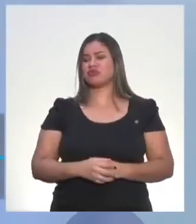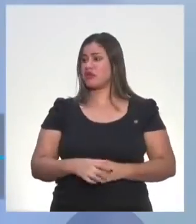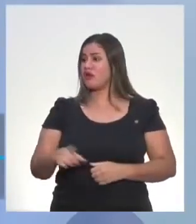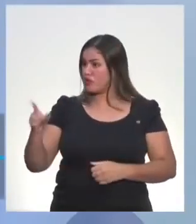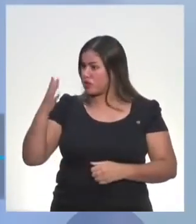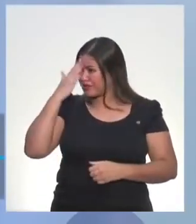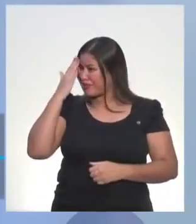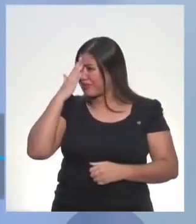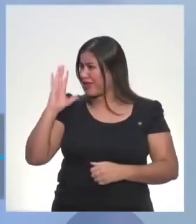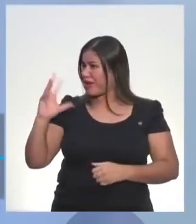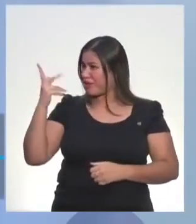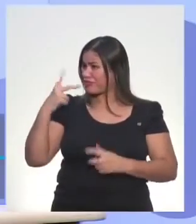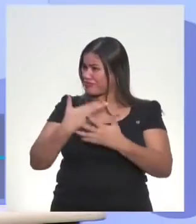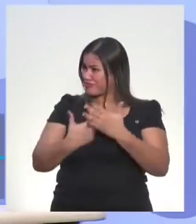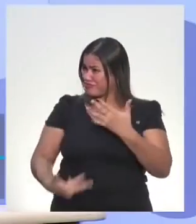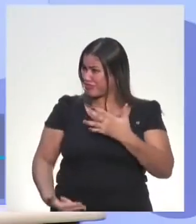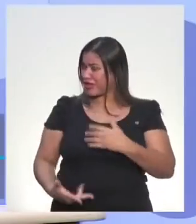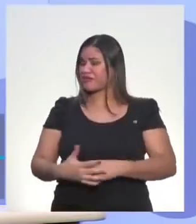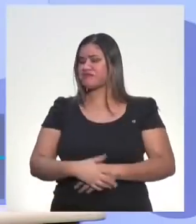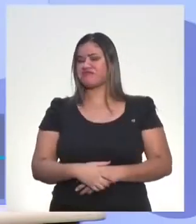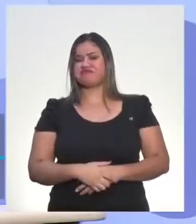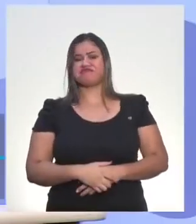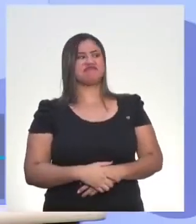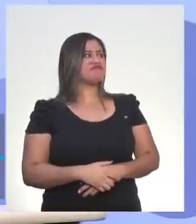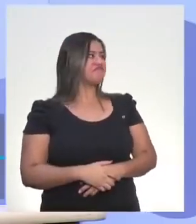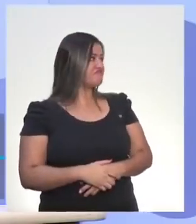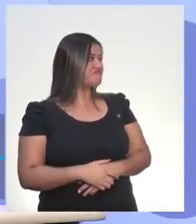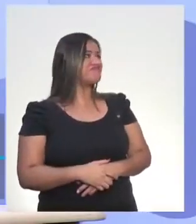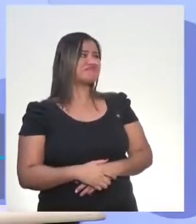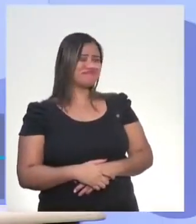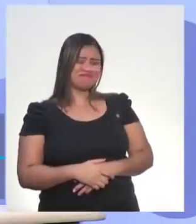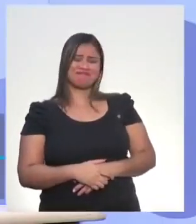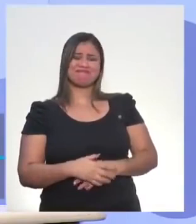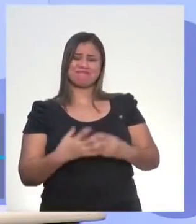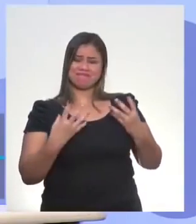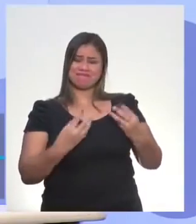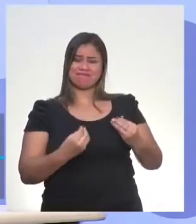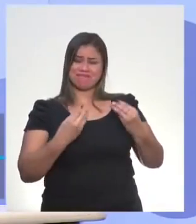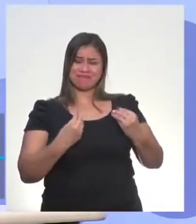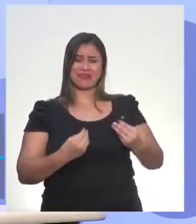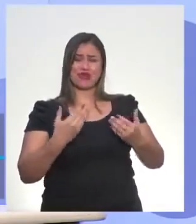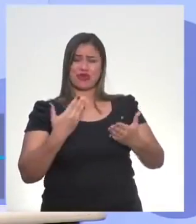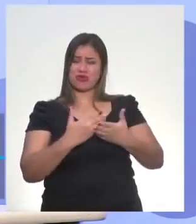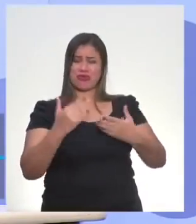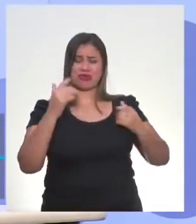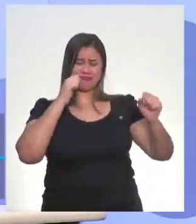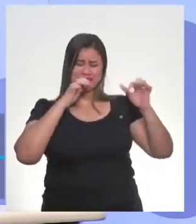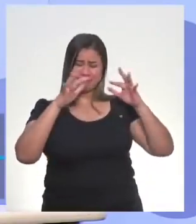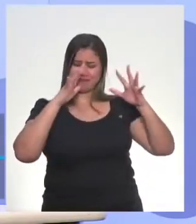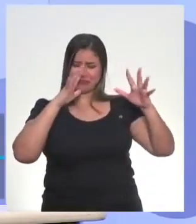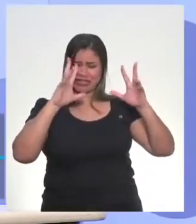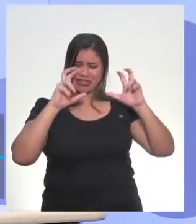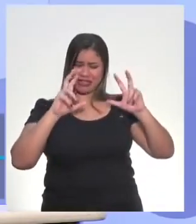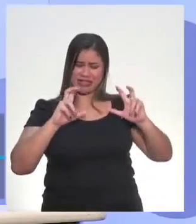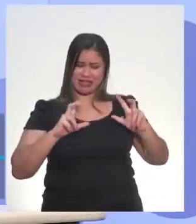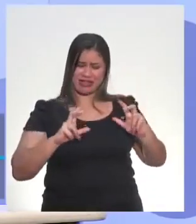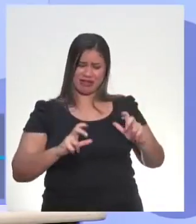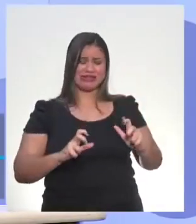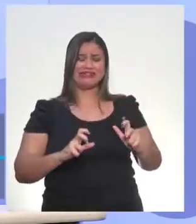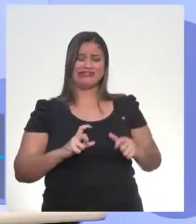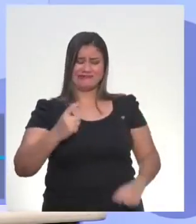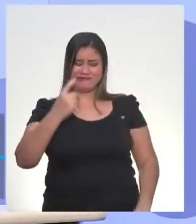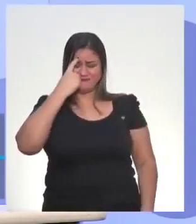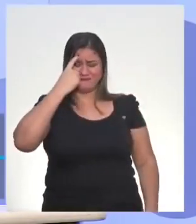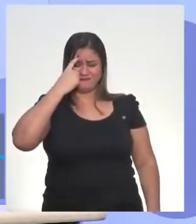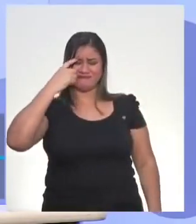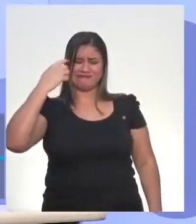isso? Olha, muito mais do que a gente pensa. Quando começa a pensar nesses temas, né, vem outras ideias na cabeça,